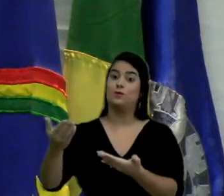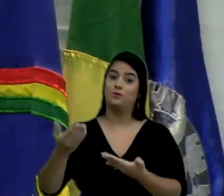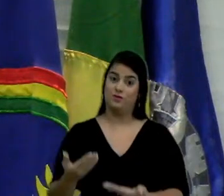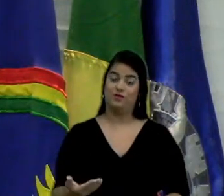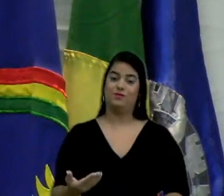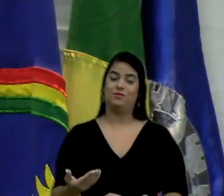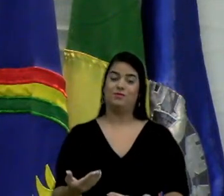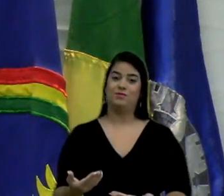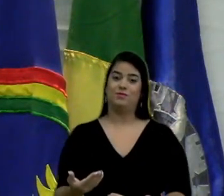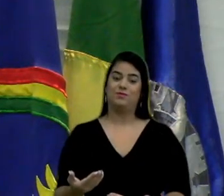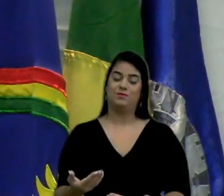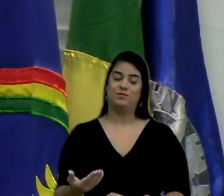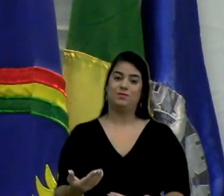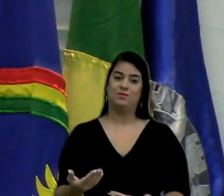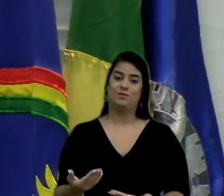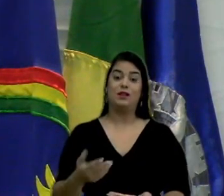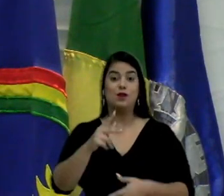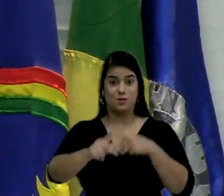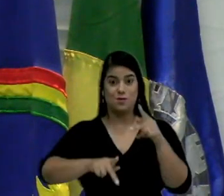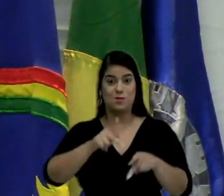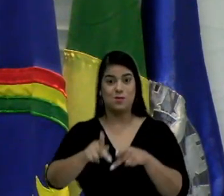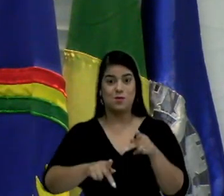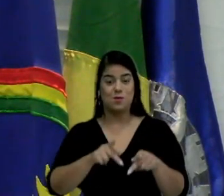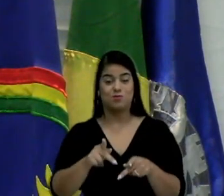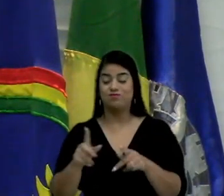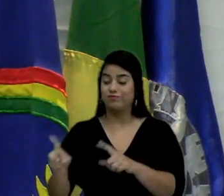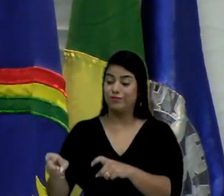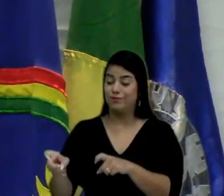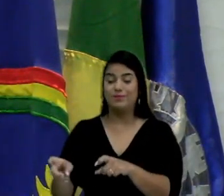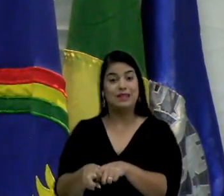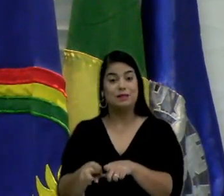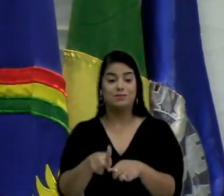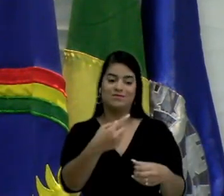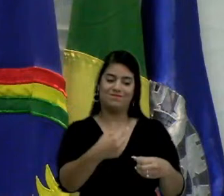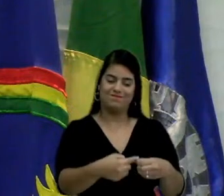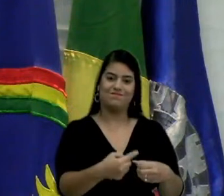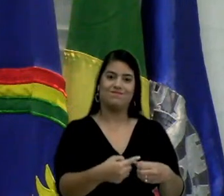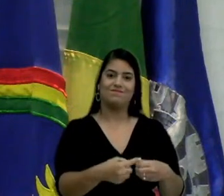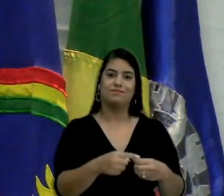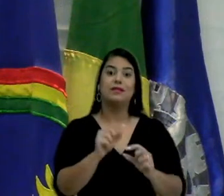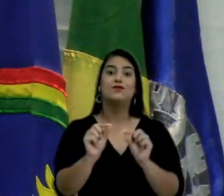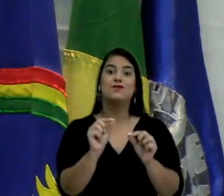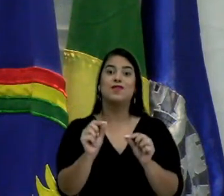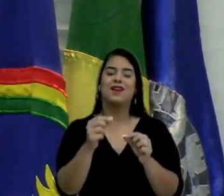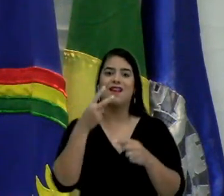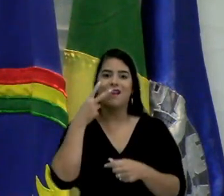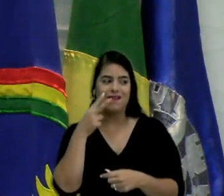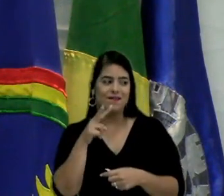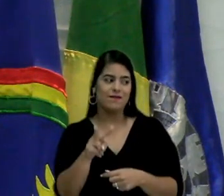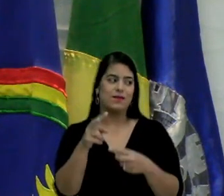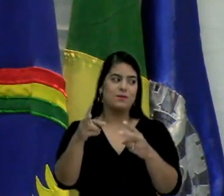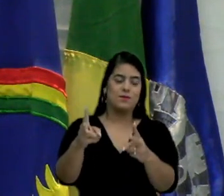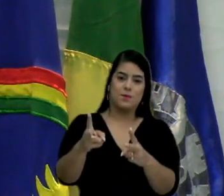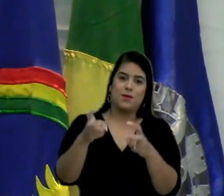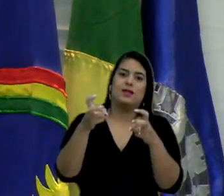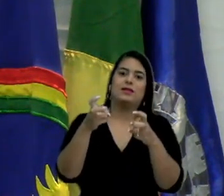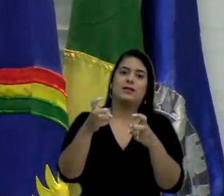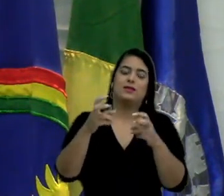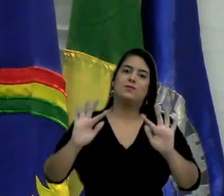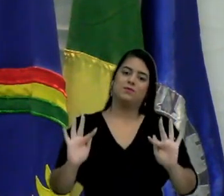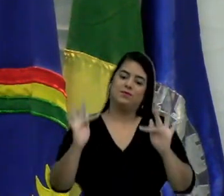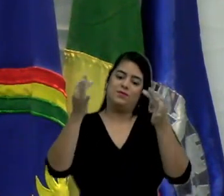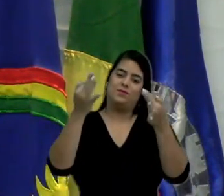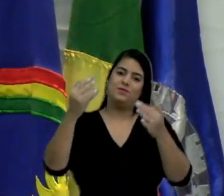deles convidar a nossa população tanto do campo como da cidade para poder prestigiar essa festa importante que